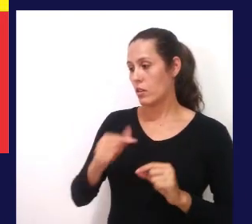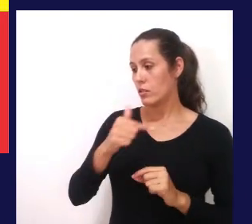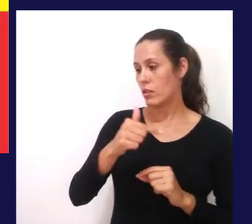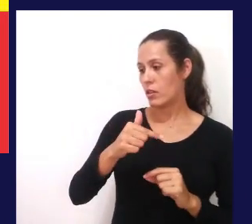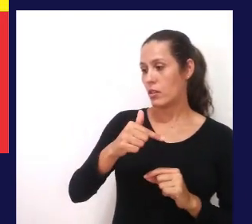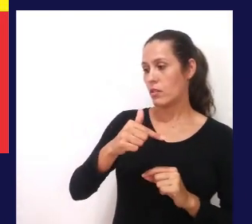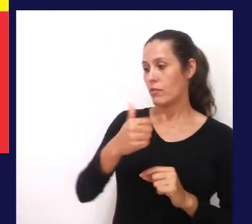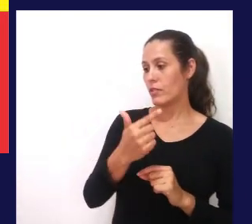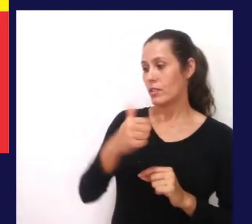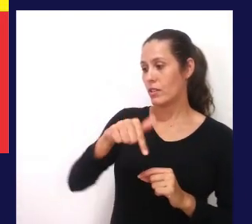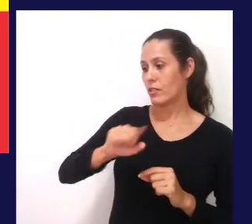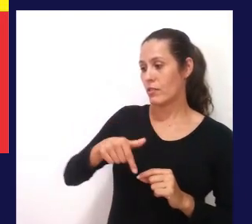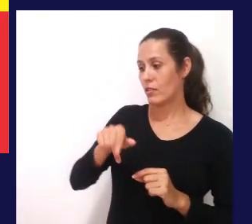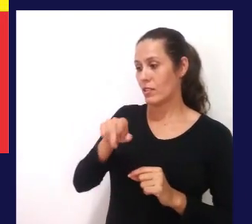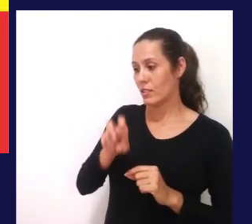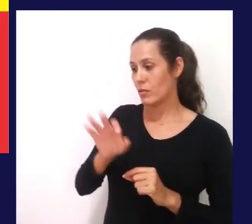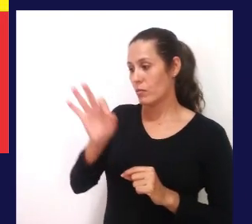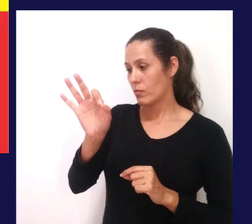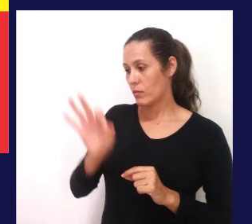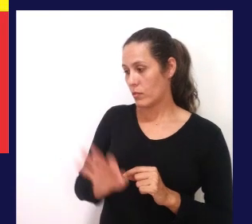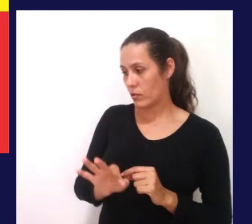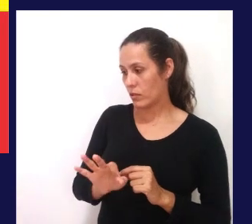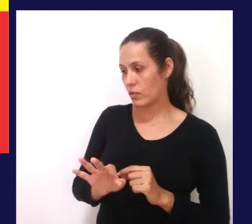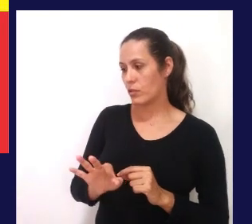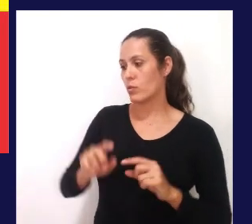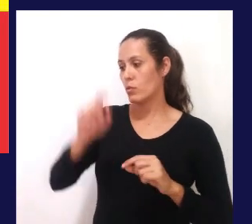em hospitais públicos no país,